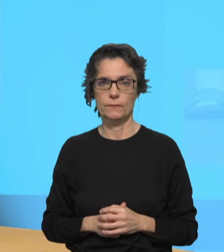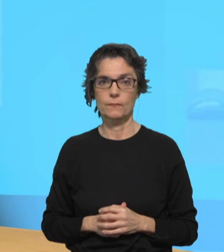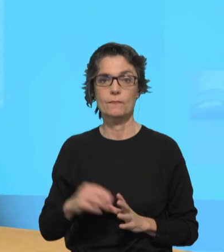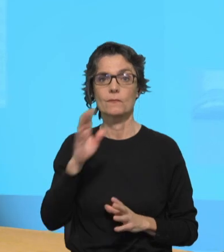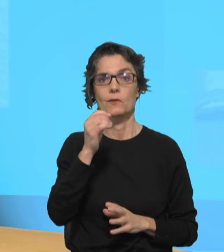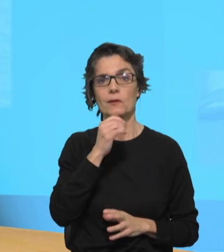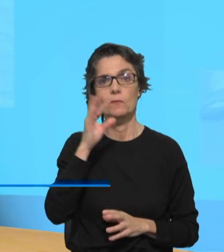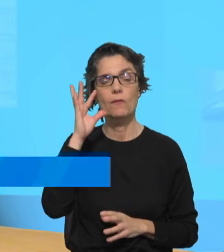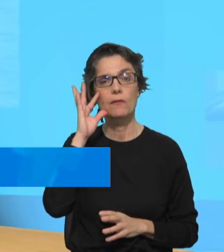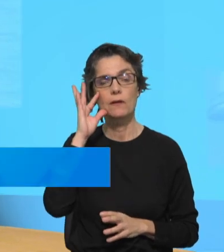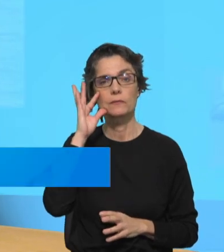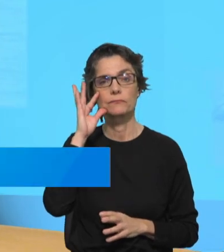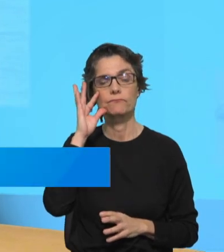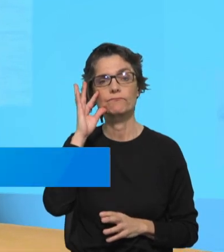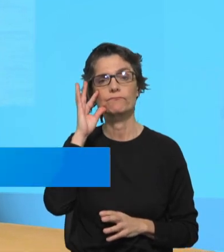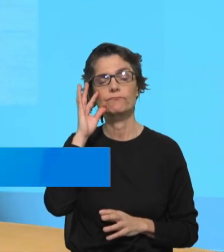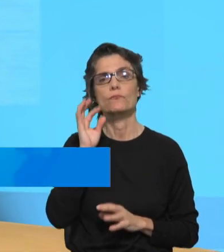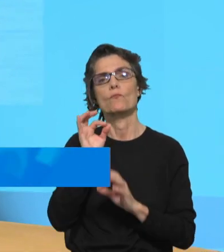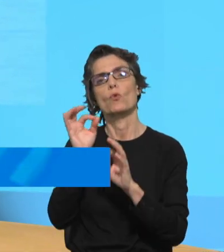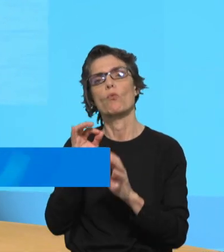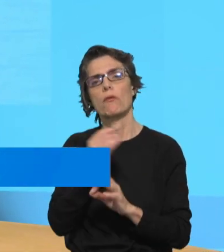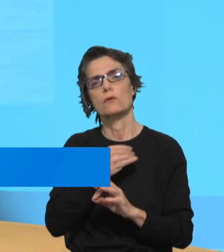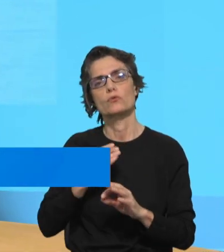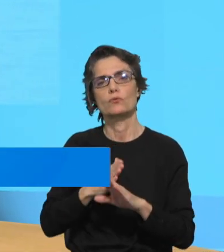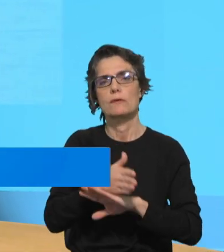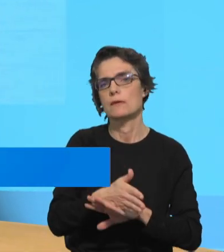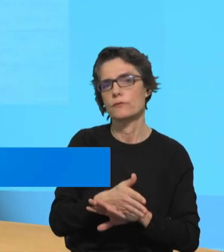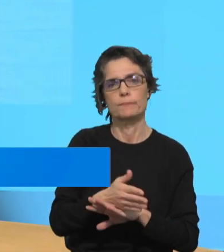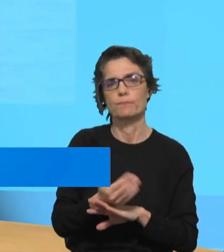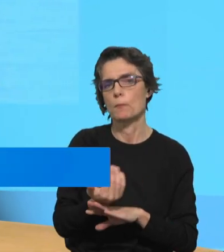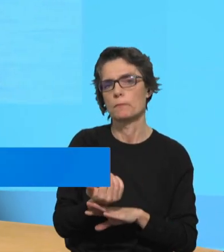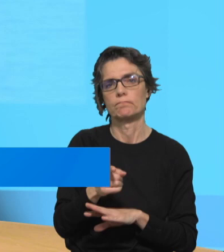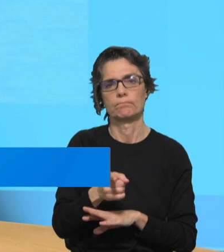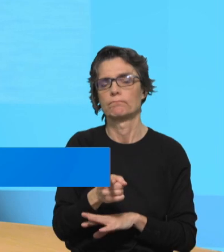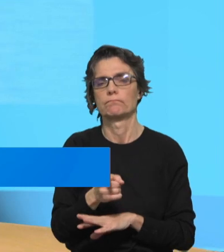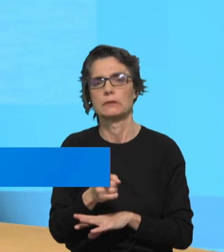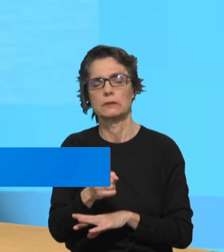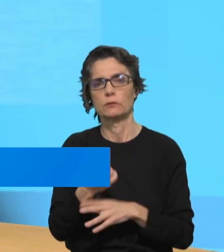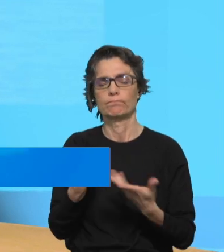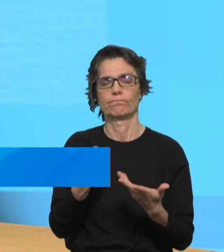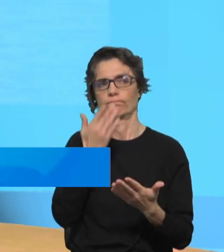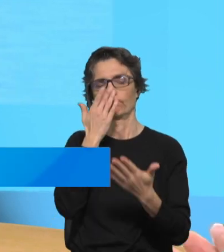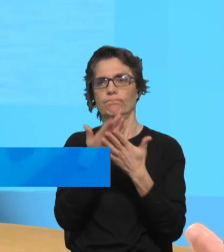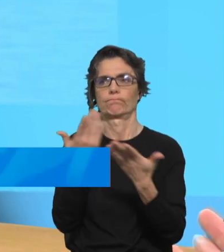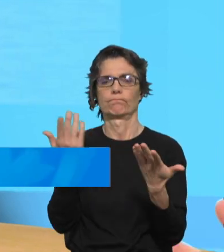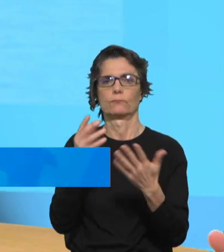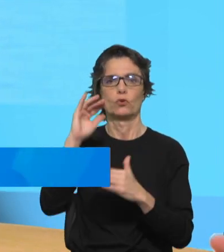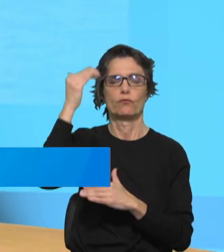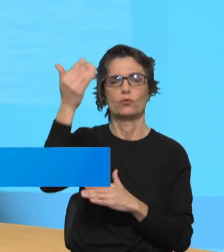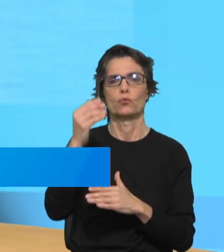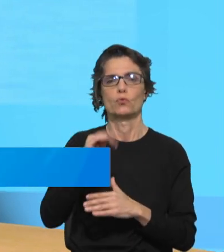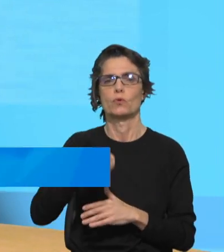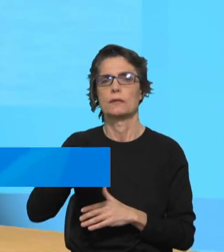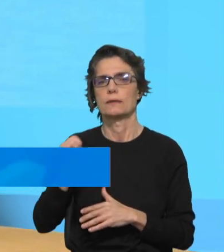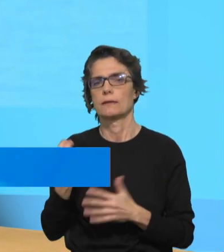Olá, muito boa tarde. O acesso aos cuidados de saúde escasseiam e aumenta a incerteza a respeito de cenários futuros, nomeadamente no Sistema Nacional de Saúde.